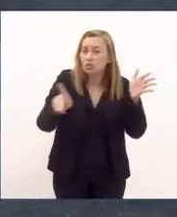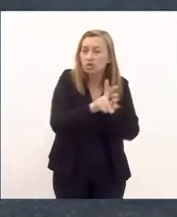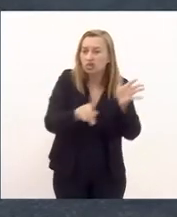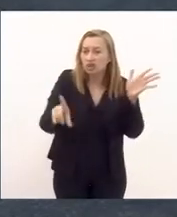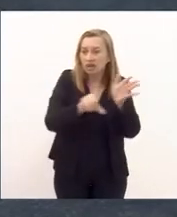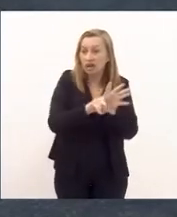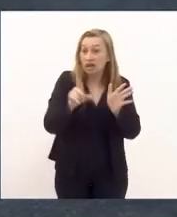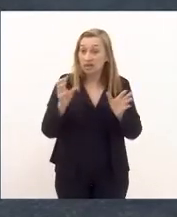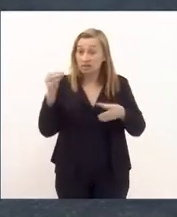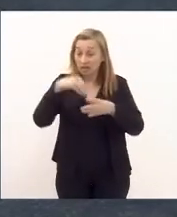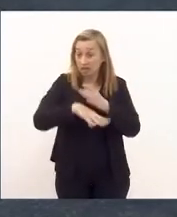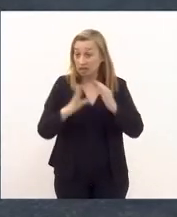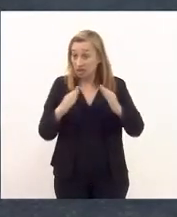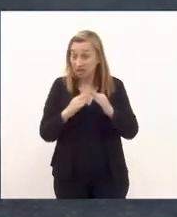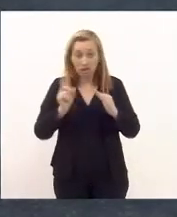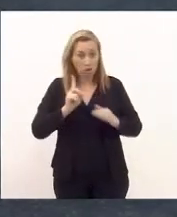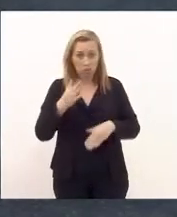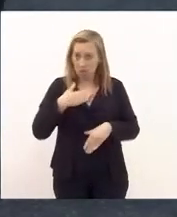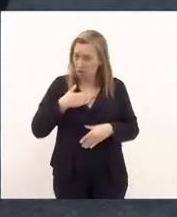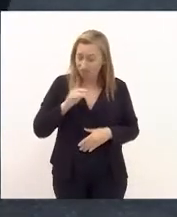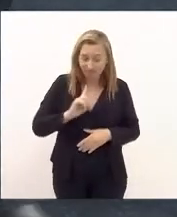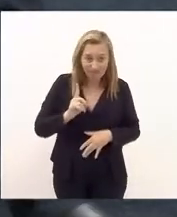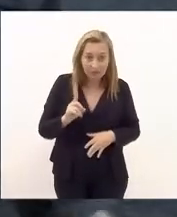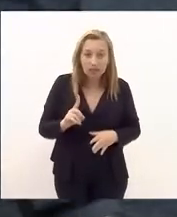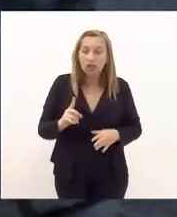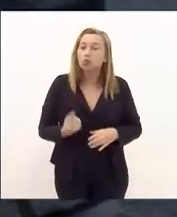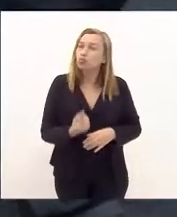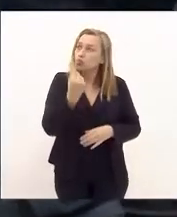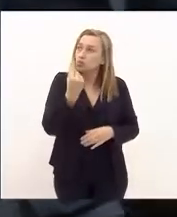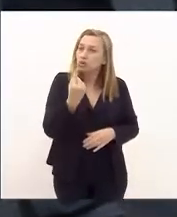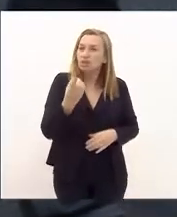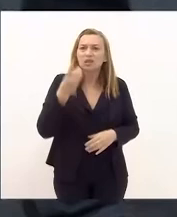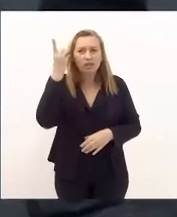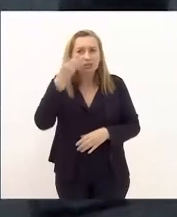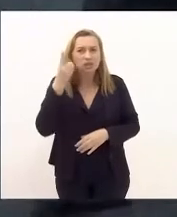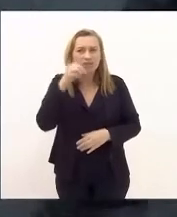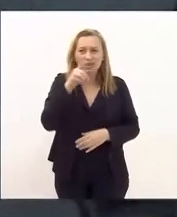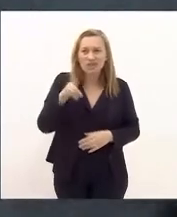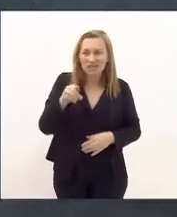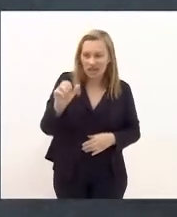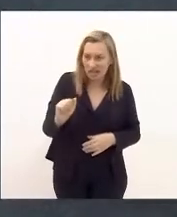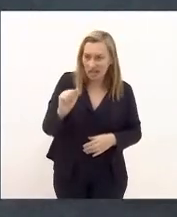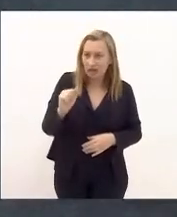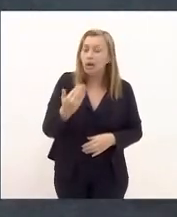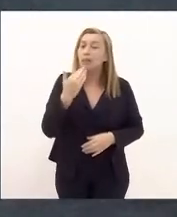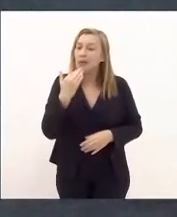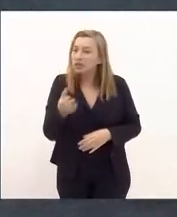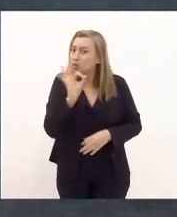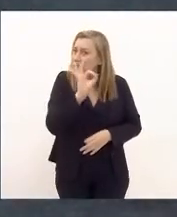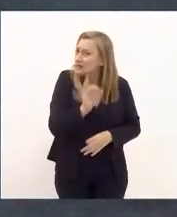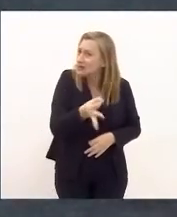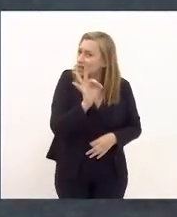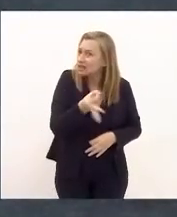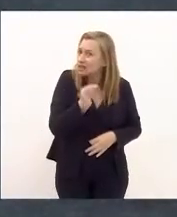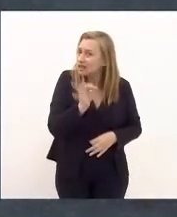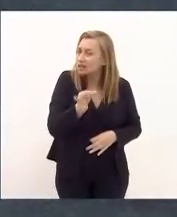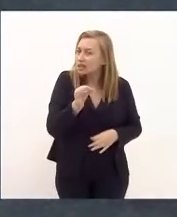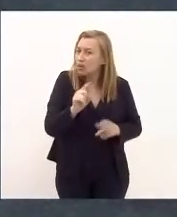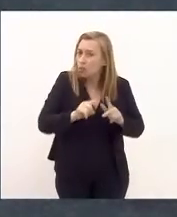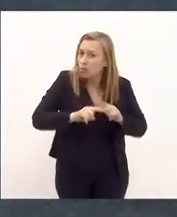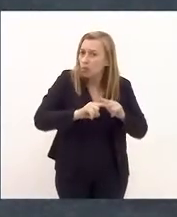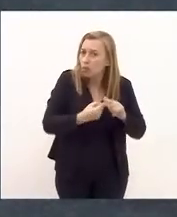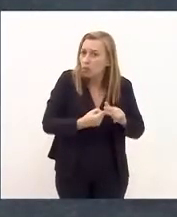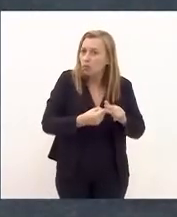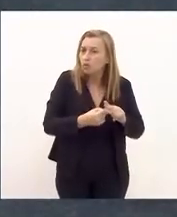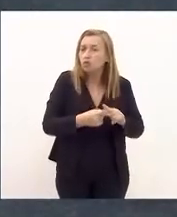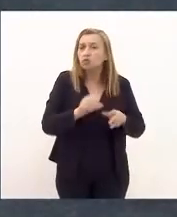tramitaram, e não são de minha autoria, um deles é do deputado Zaca, pedindo exatamente a regularização